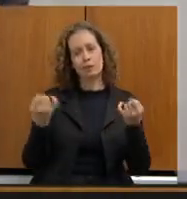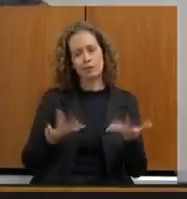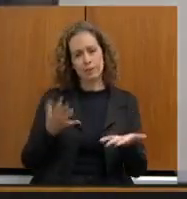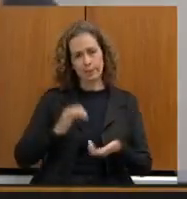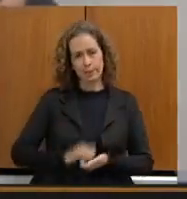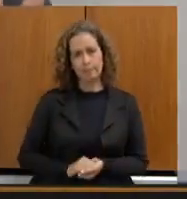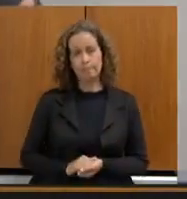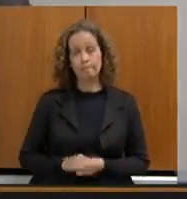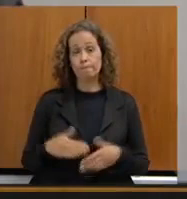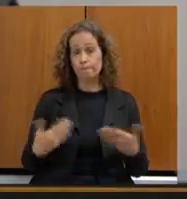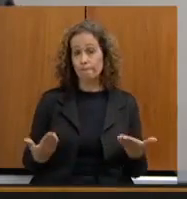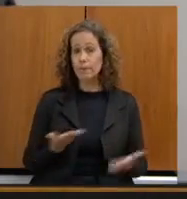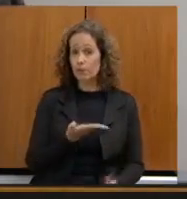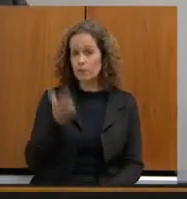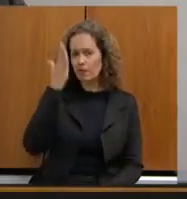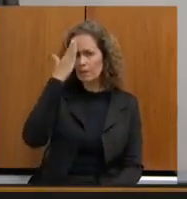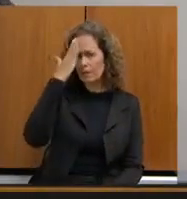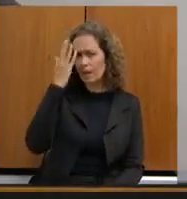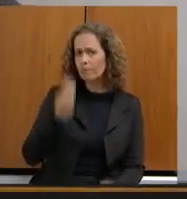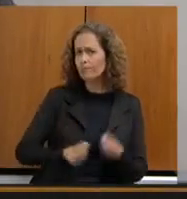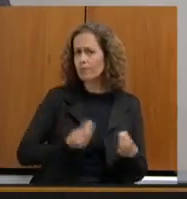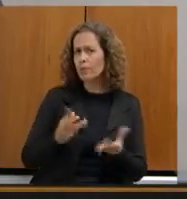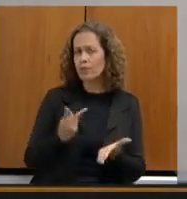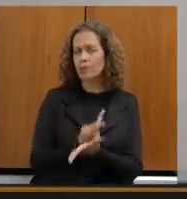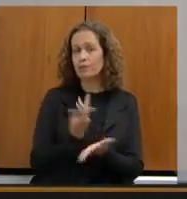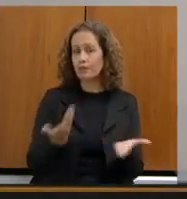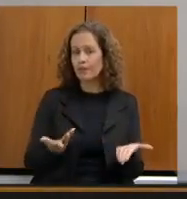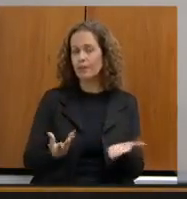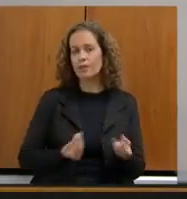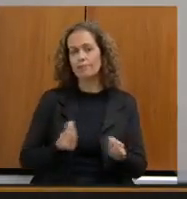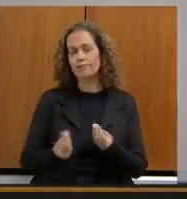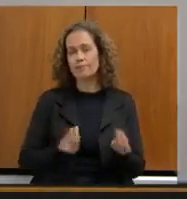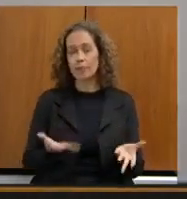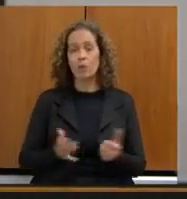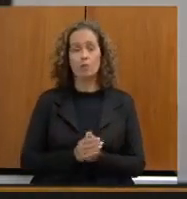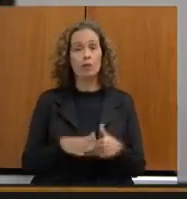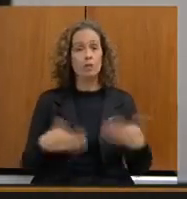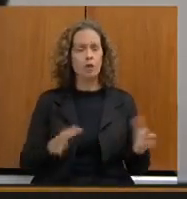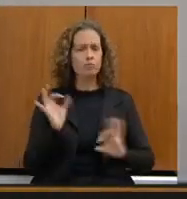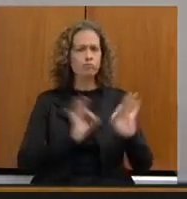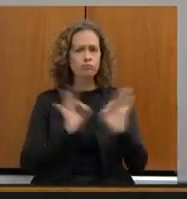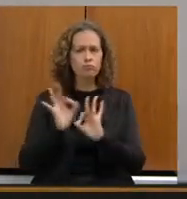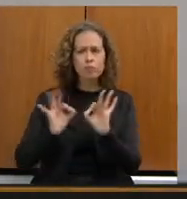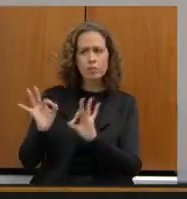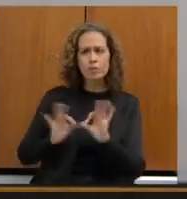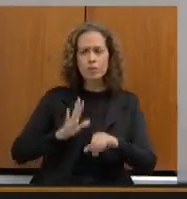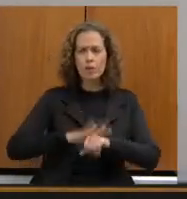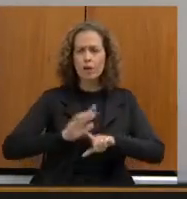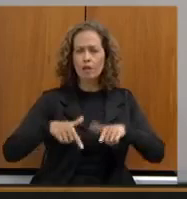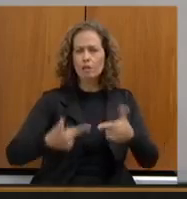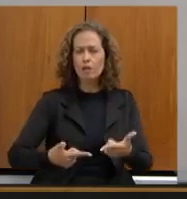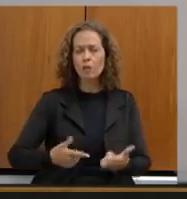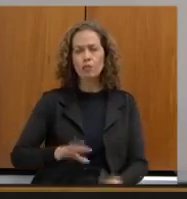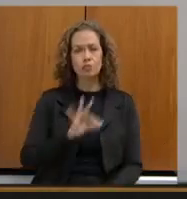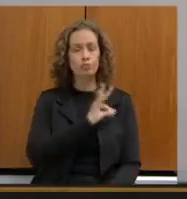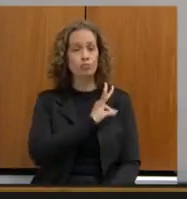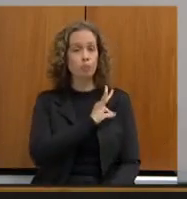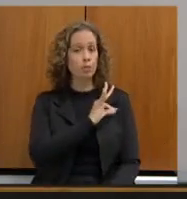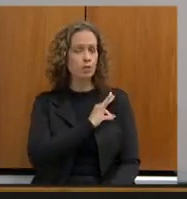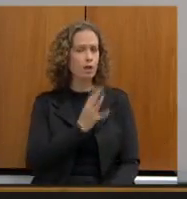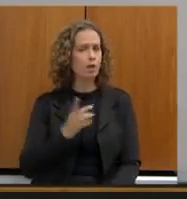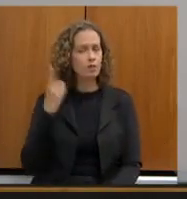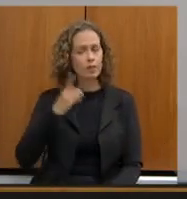então o senhor sabe como é que funciona o senhor viu a dinâmica então o planejamento da ação policial Deputado